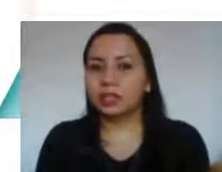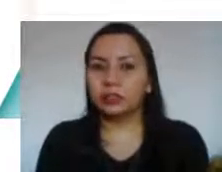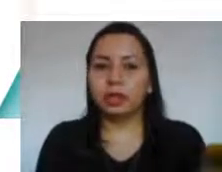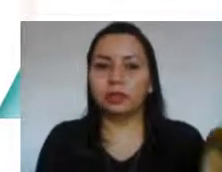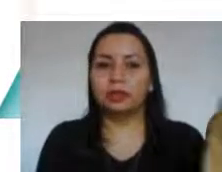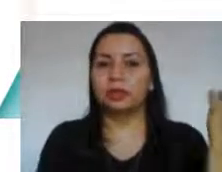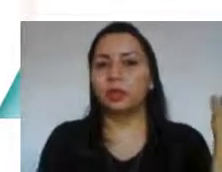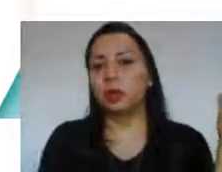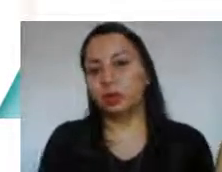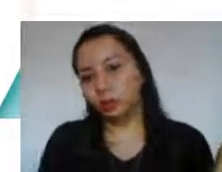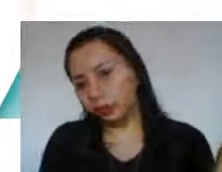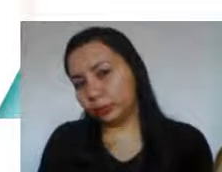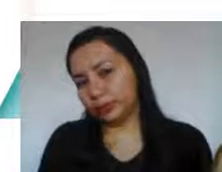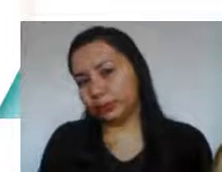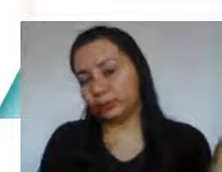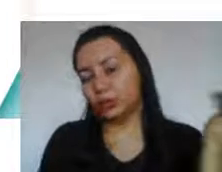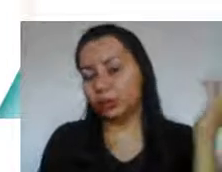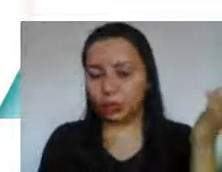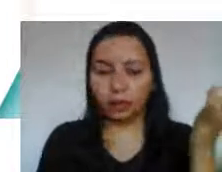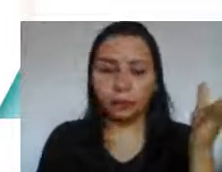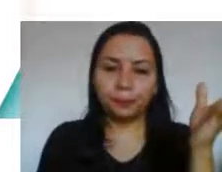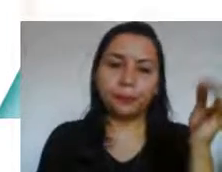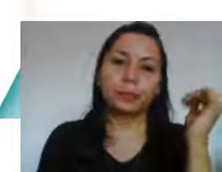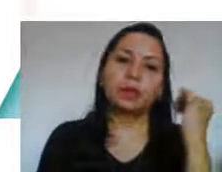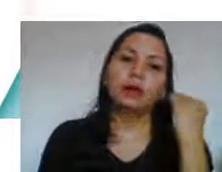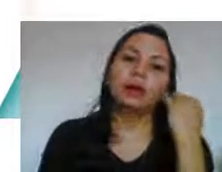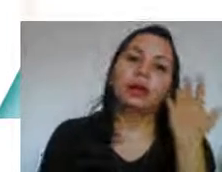diversas atividades com o intuito de